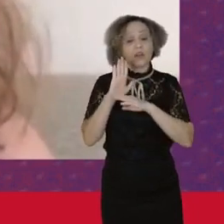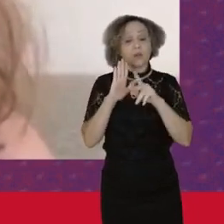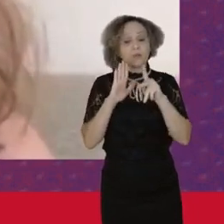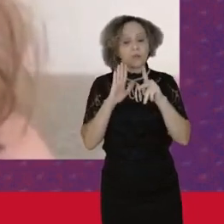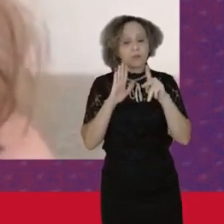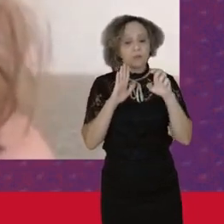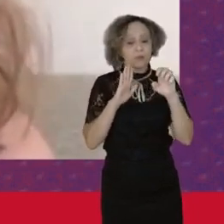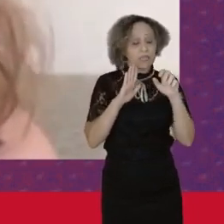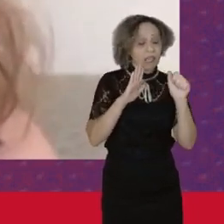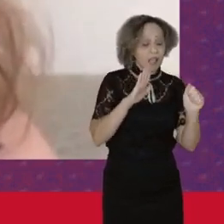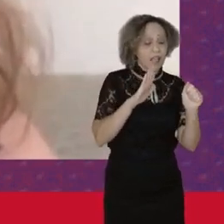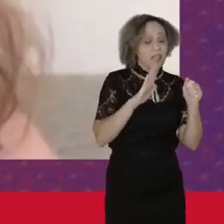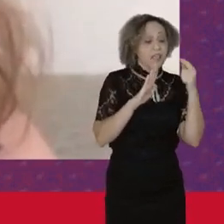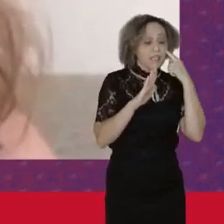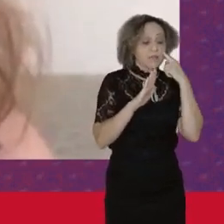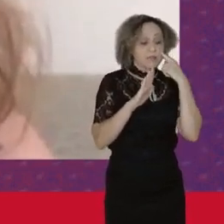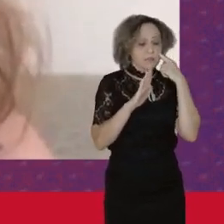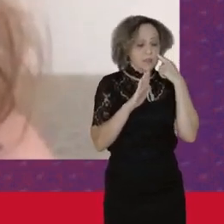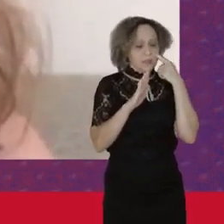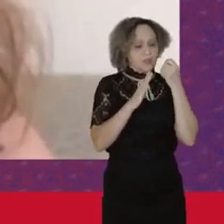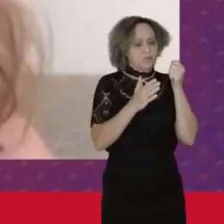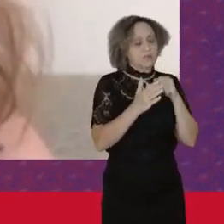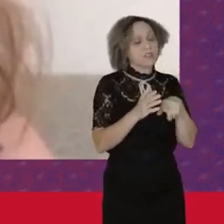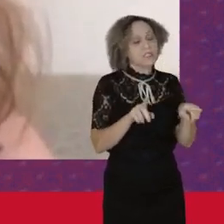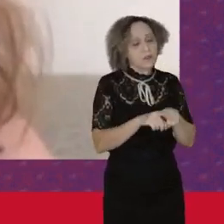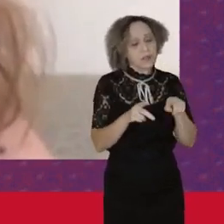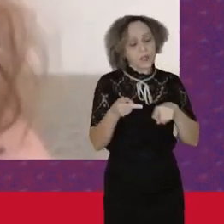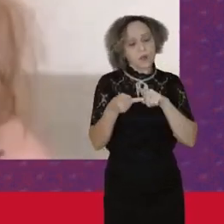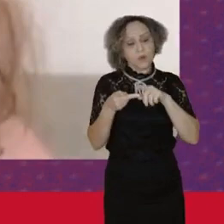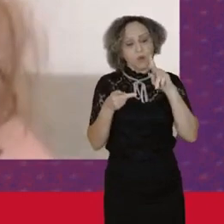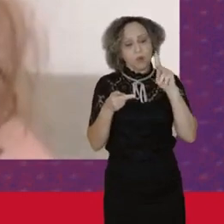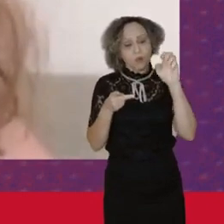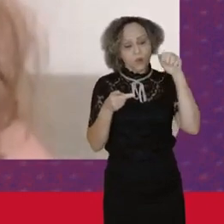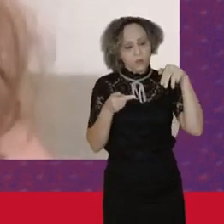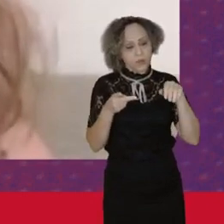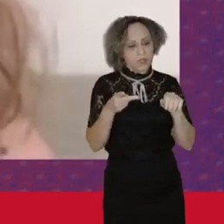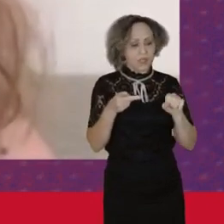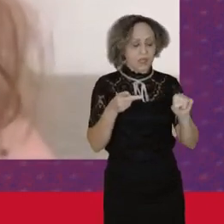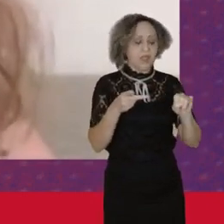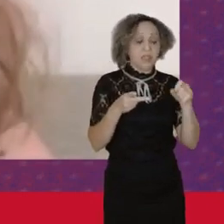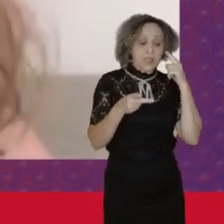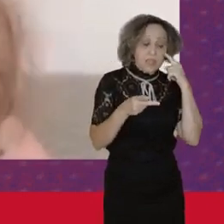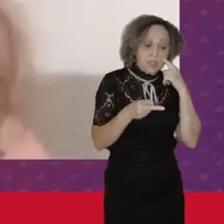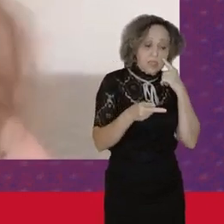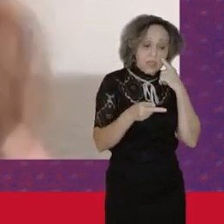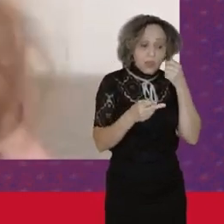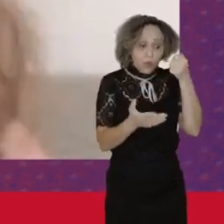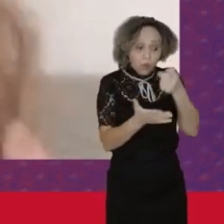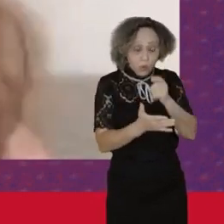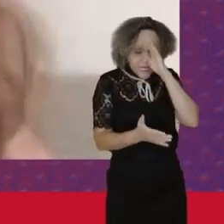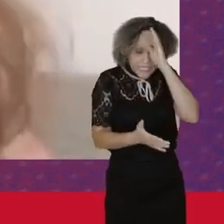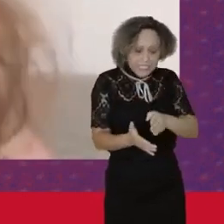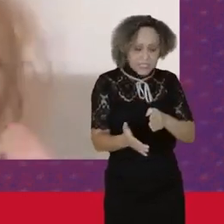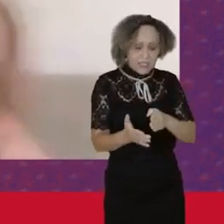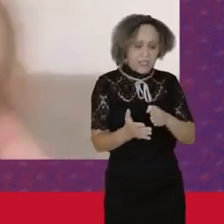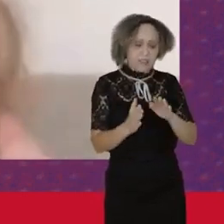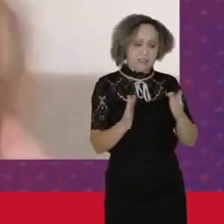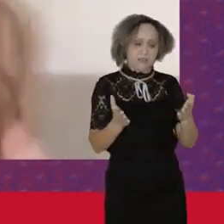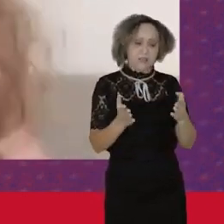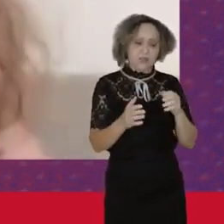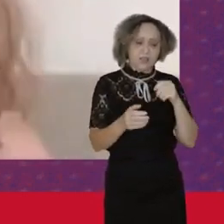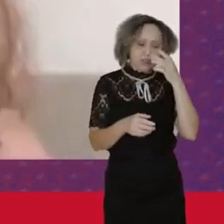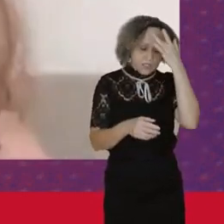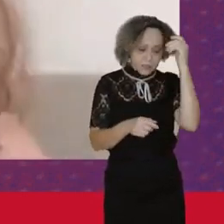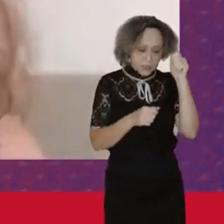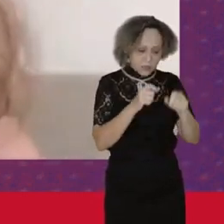o Programa Nacional de Alimentação Escolar, como é o PNAE, e comercializar também, né, para o mercado privado, para as